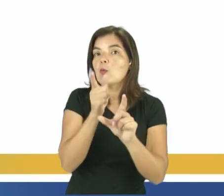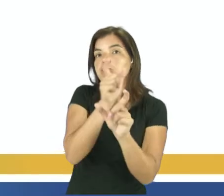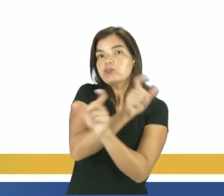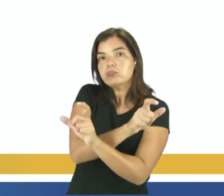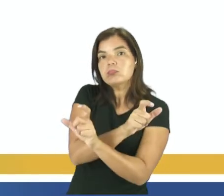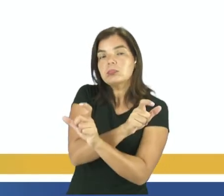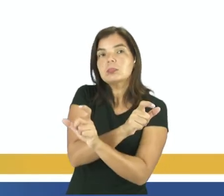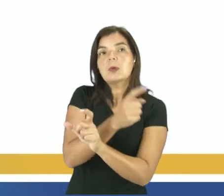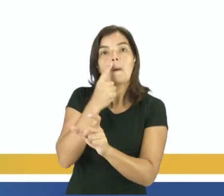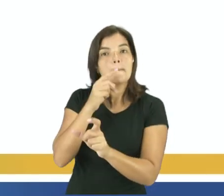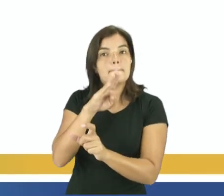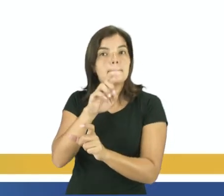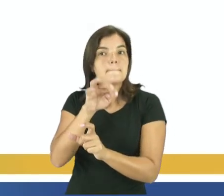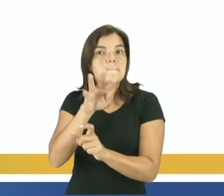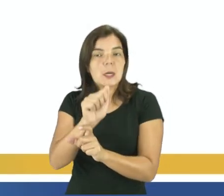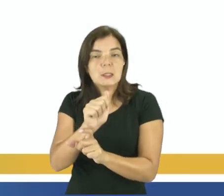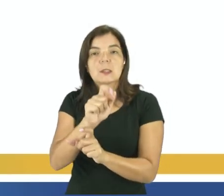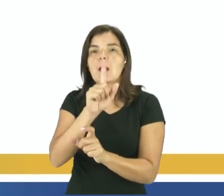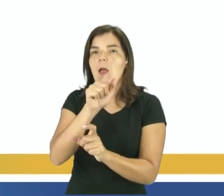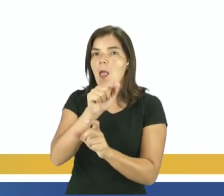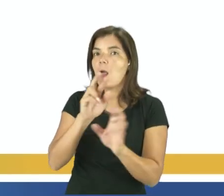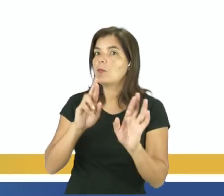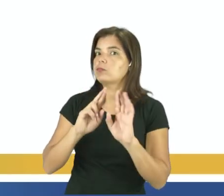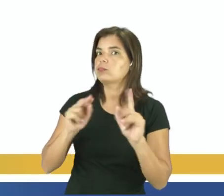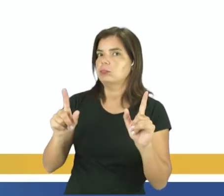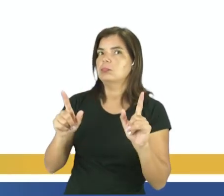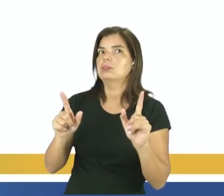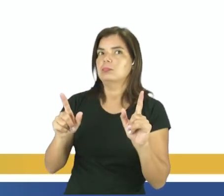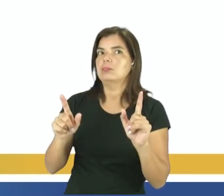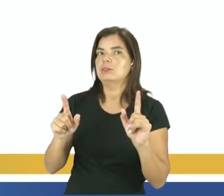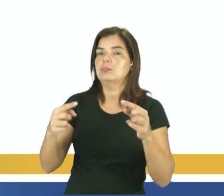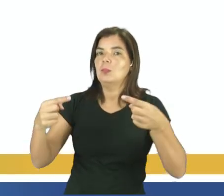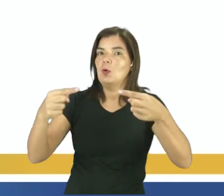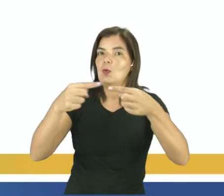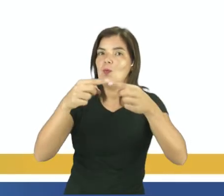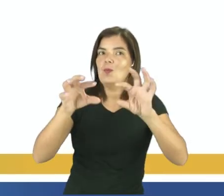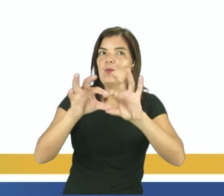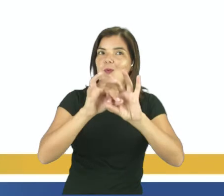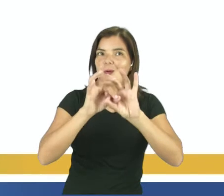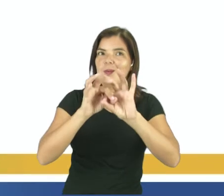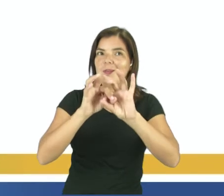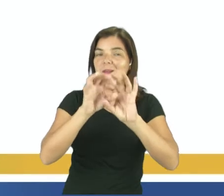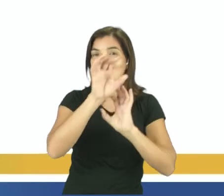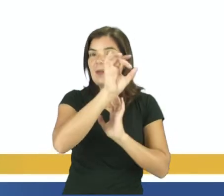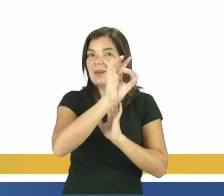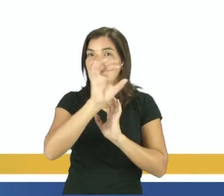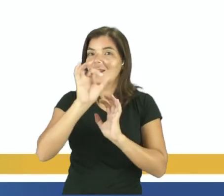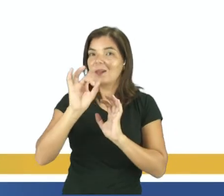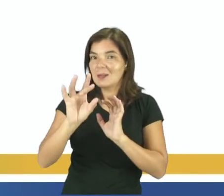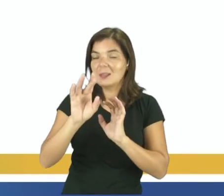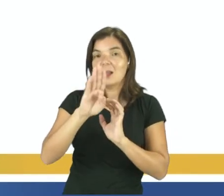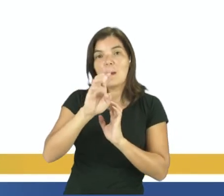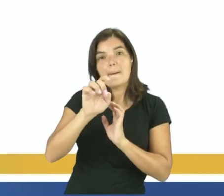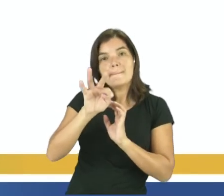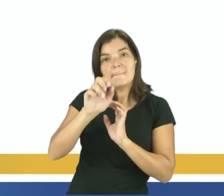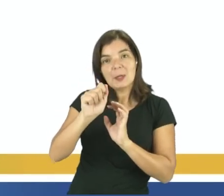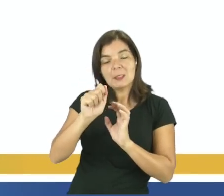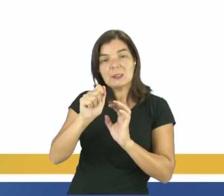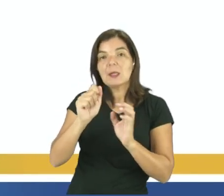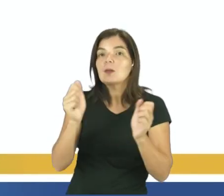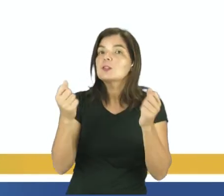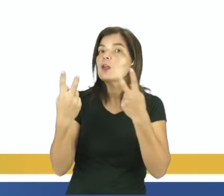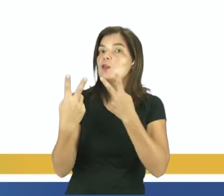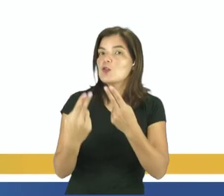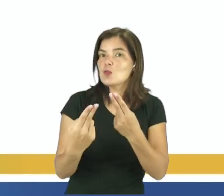Só que o ângulo beta, ele é oposto pelo vértice a esse ângulo aqui, e acaba acontecendo de beta ser congruente a